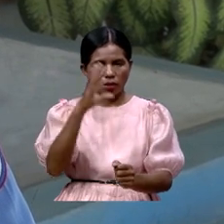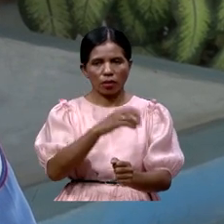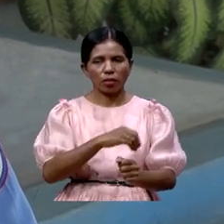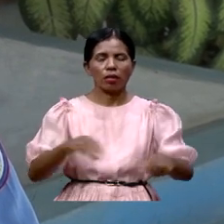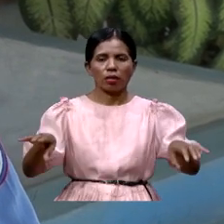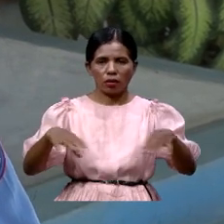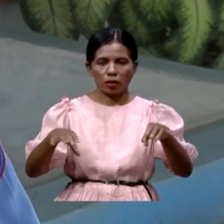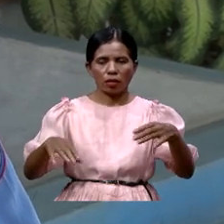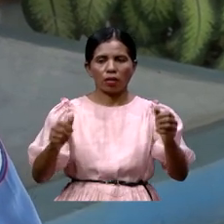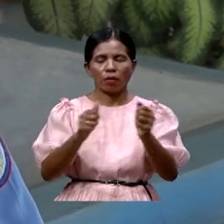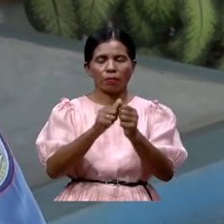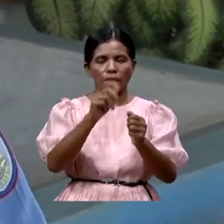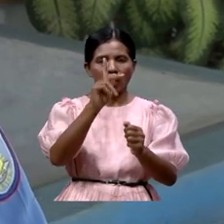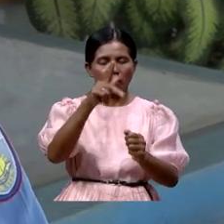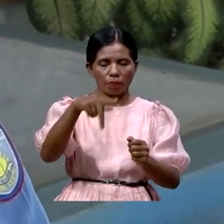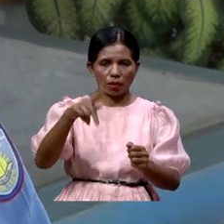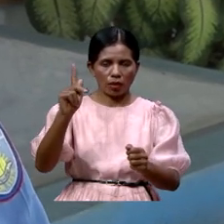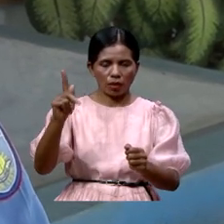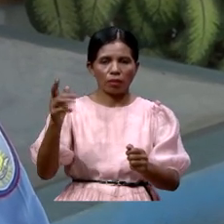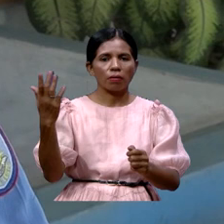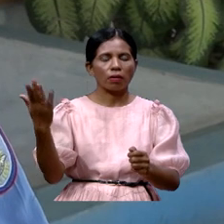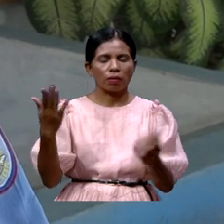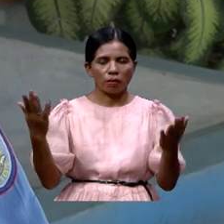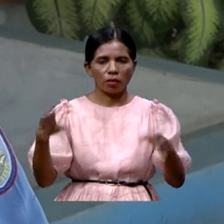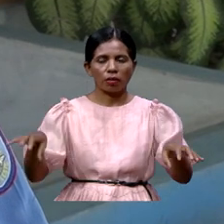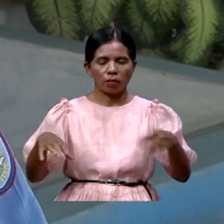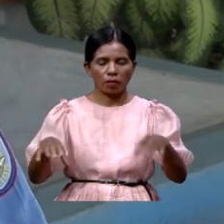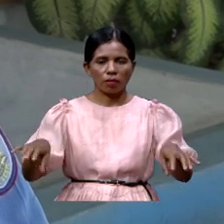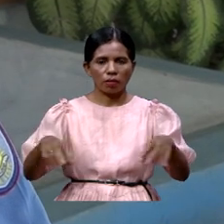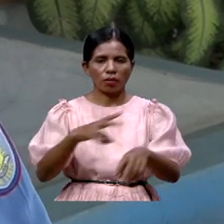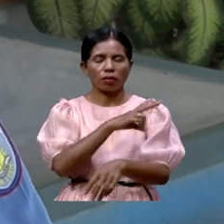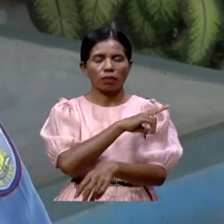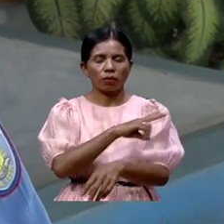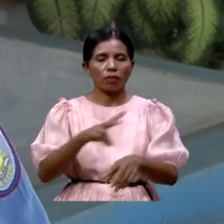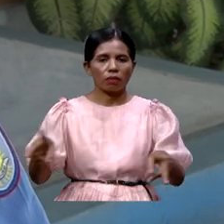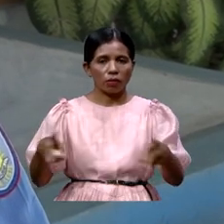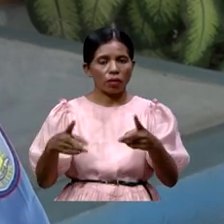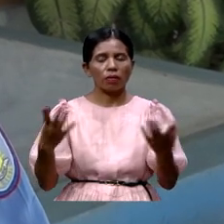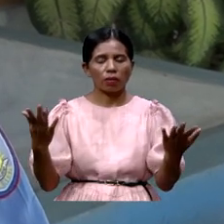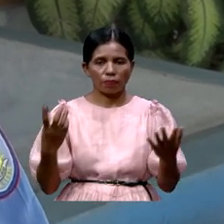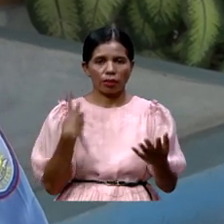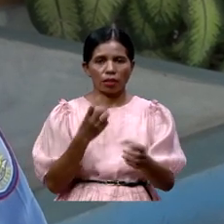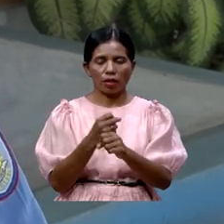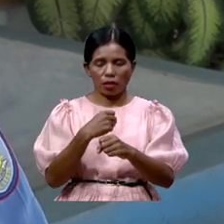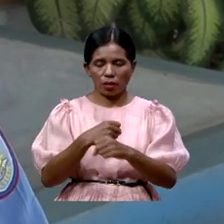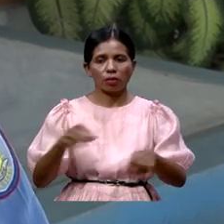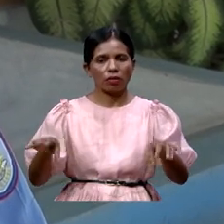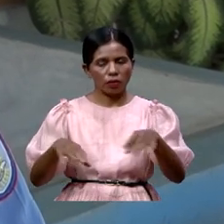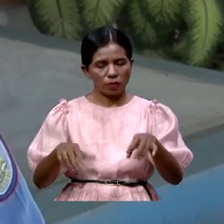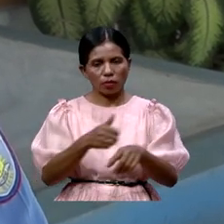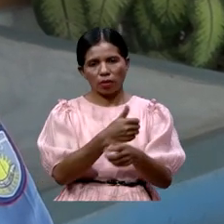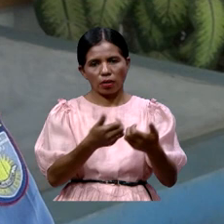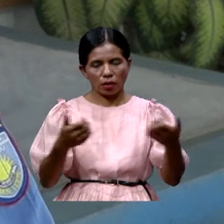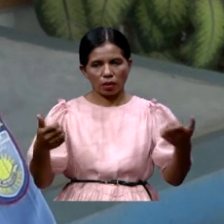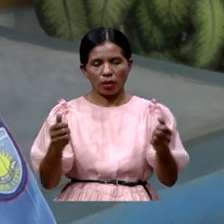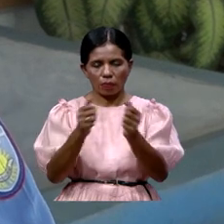serviço, KPK ninian maquira nebe, serviço de segurança voluntária ninian maquira nebe, a tu né, e dida calau ninia serviço. A tu